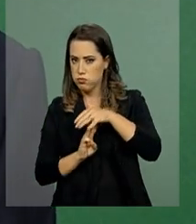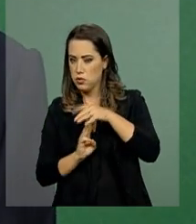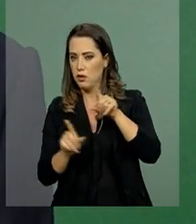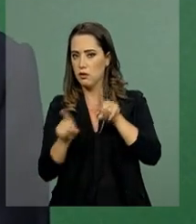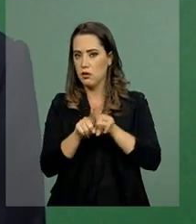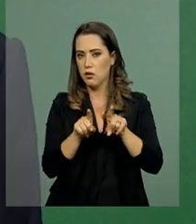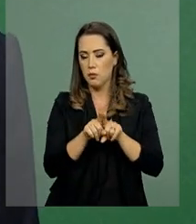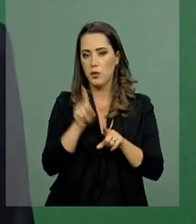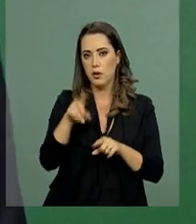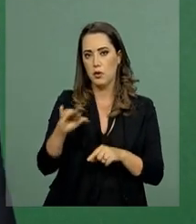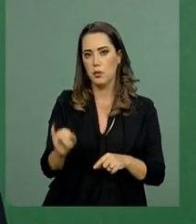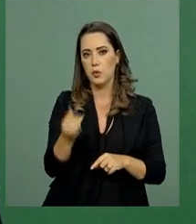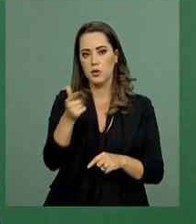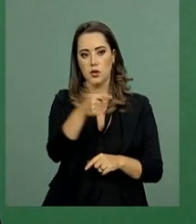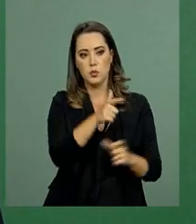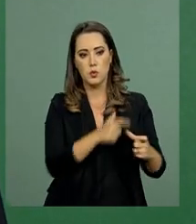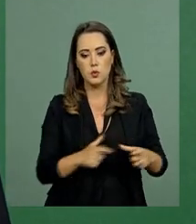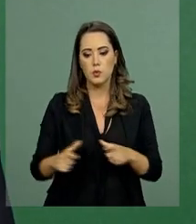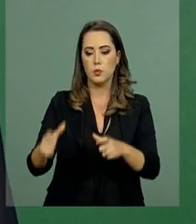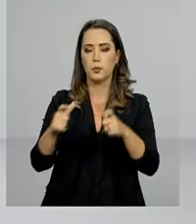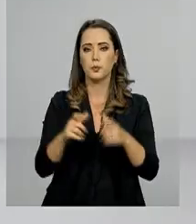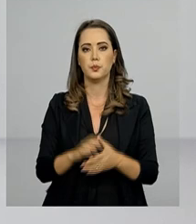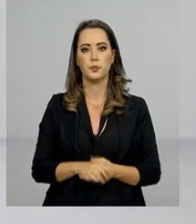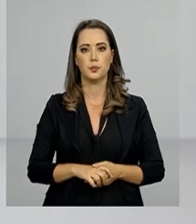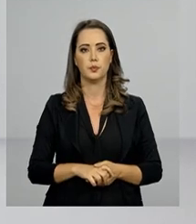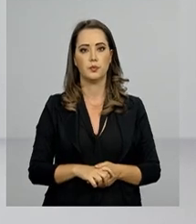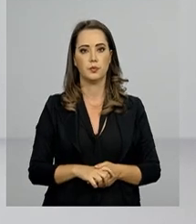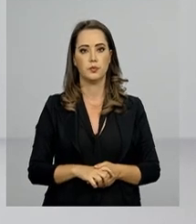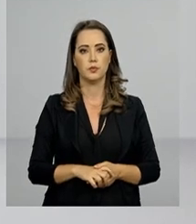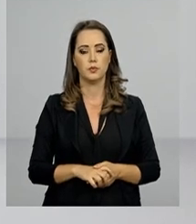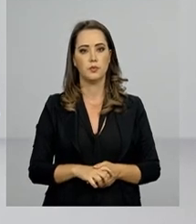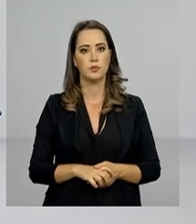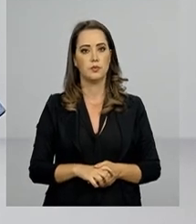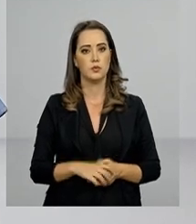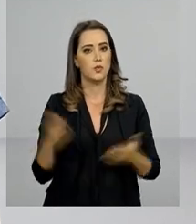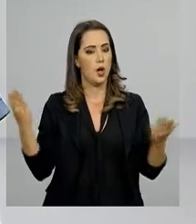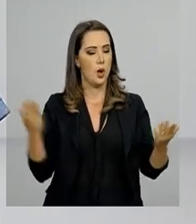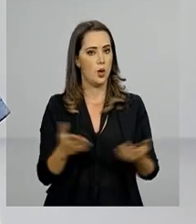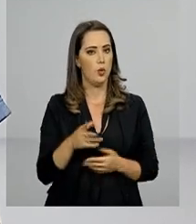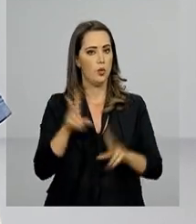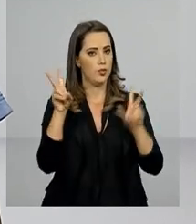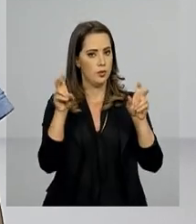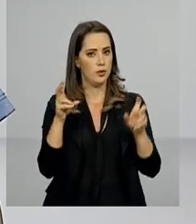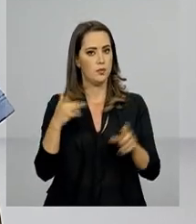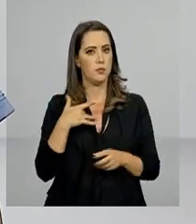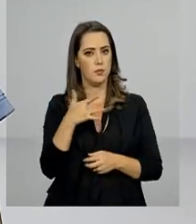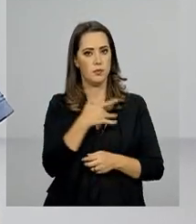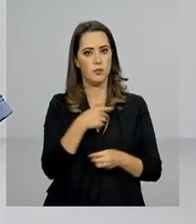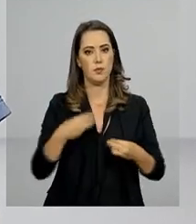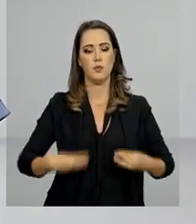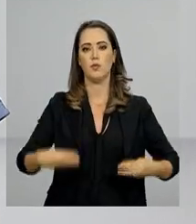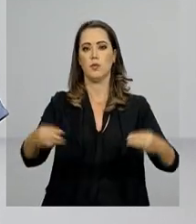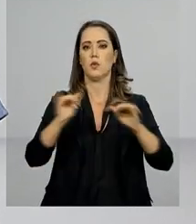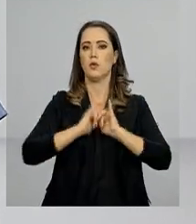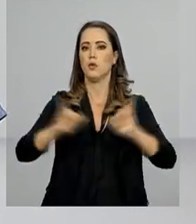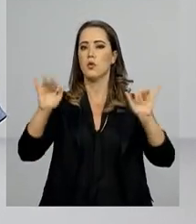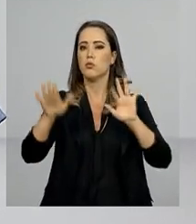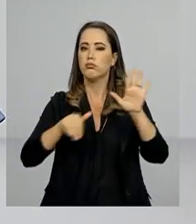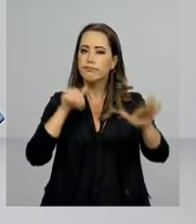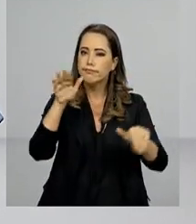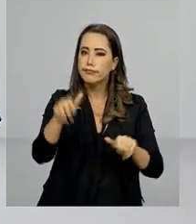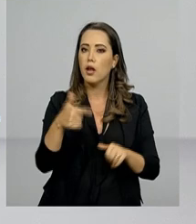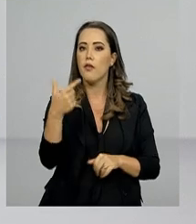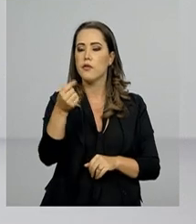também aproveitando para outras instituições o assunto agora é saúde o ministério lançou uma chamada